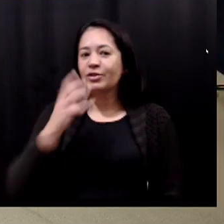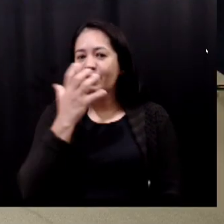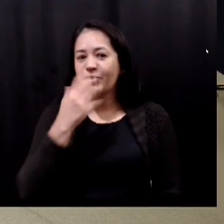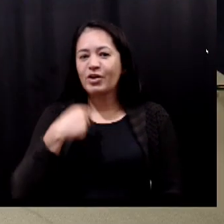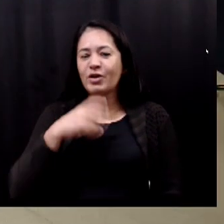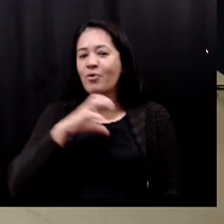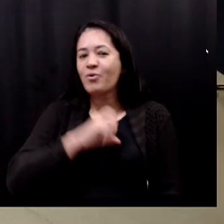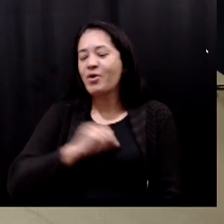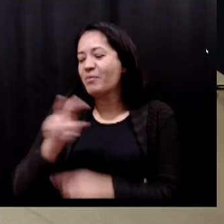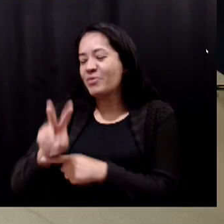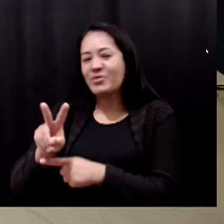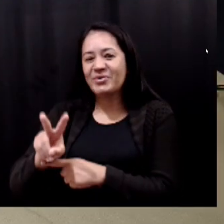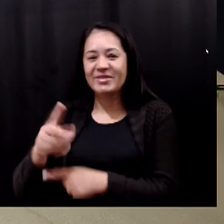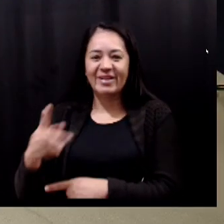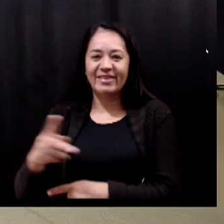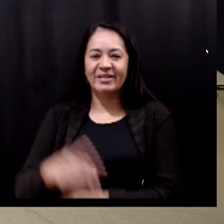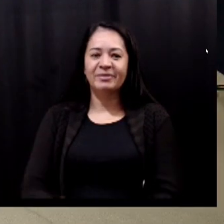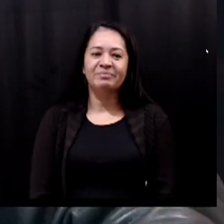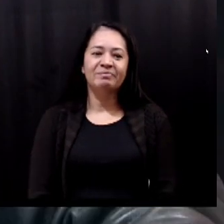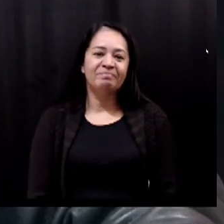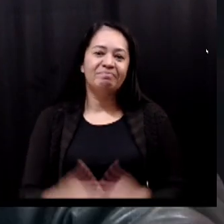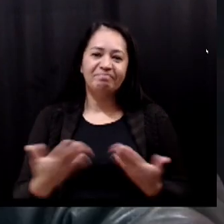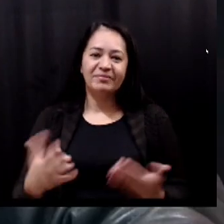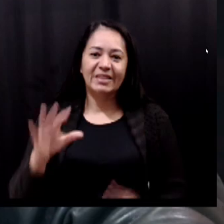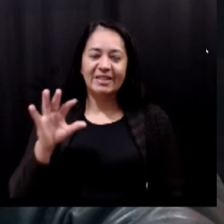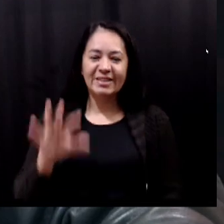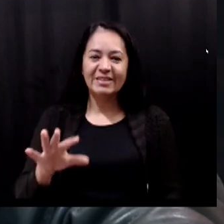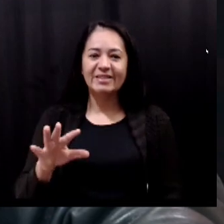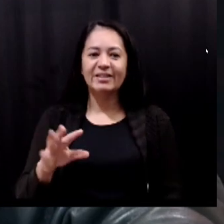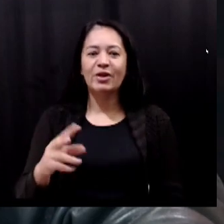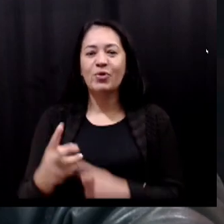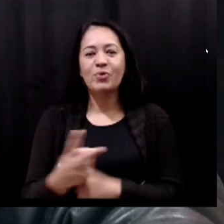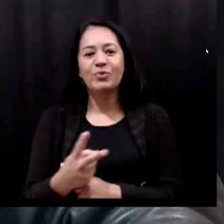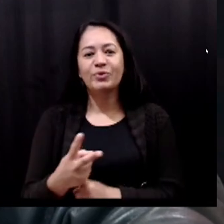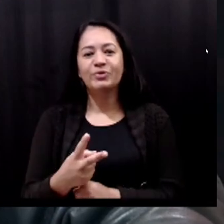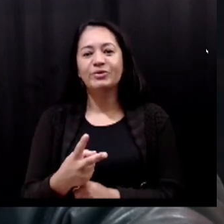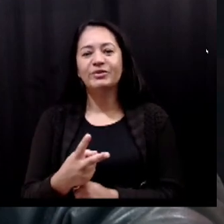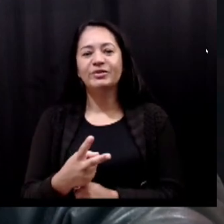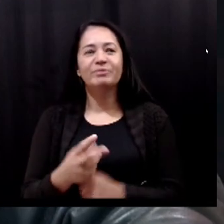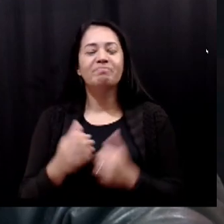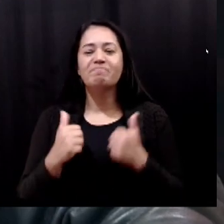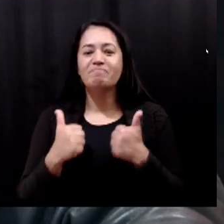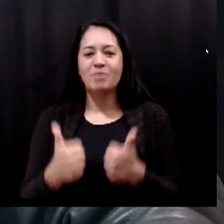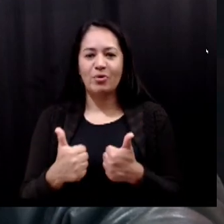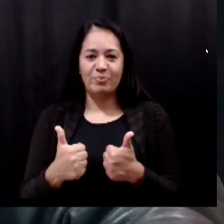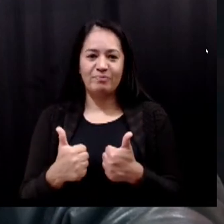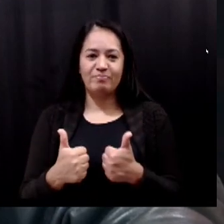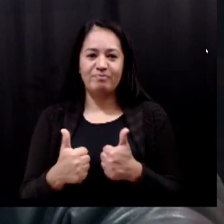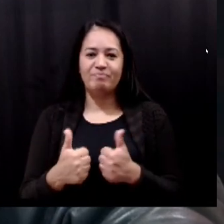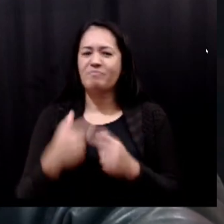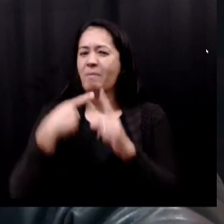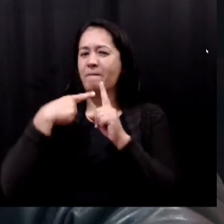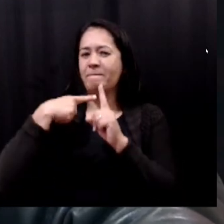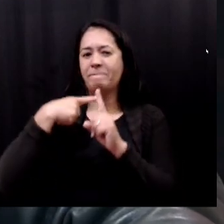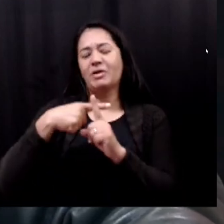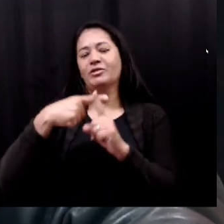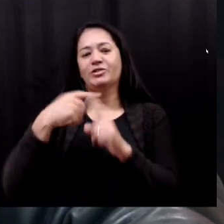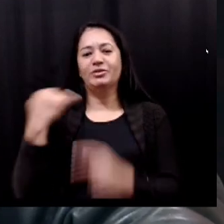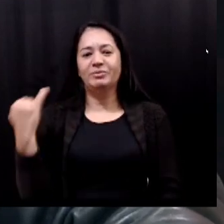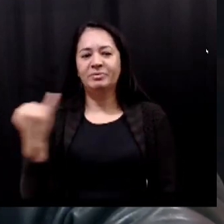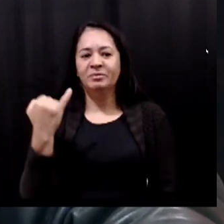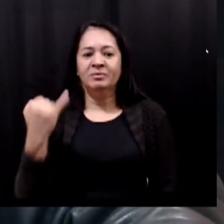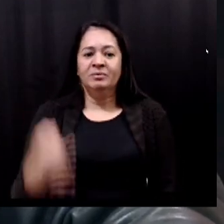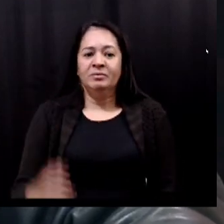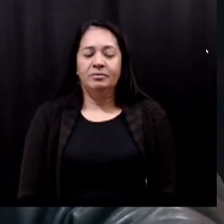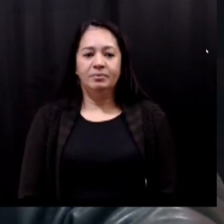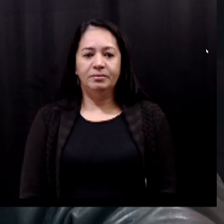né? Então, esse é um cuidado que tem um retorno, né, afetivo importante, né?